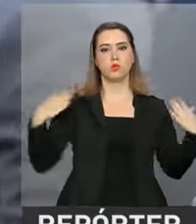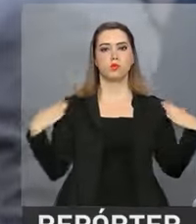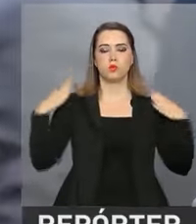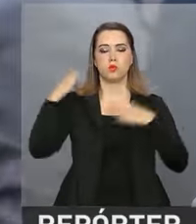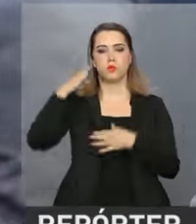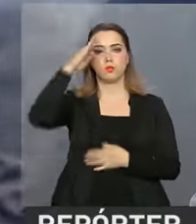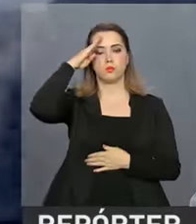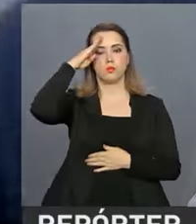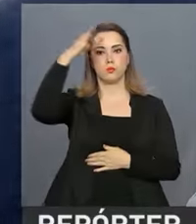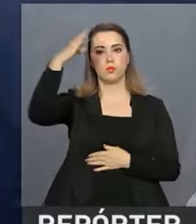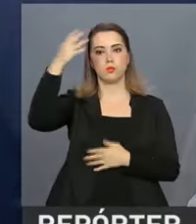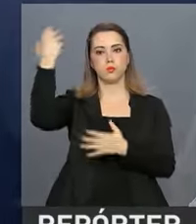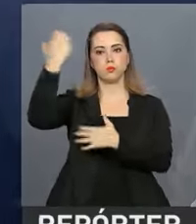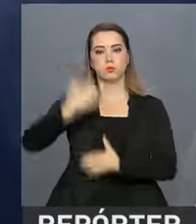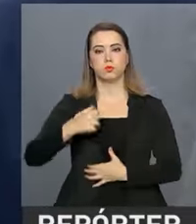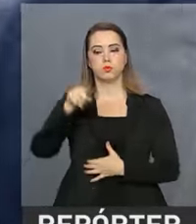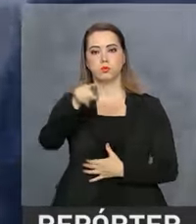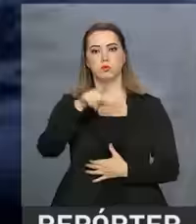conduziu,